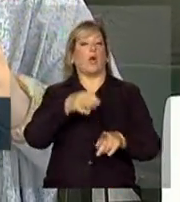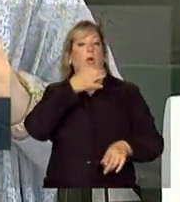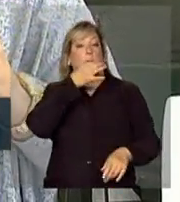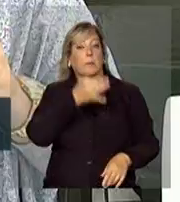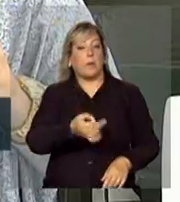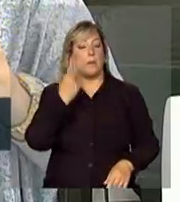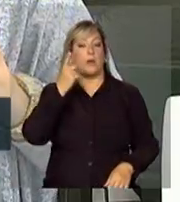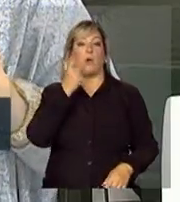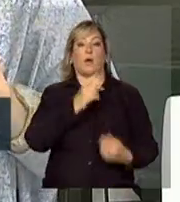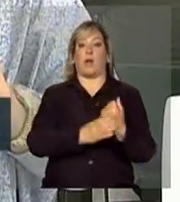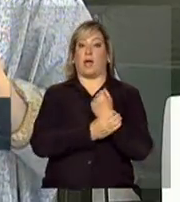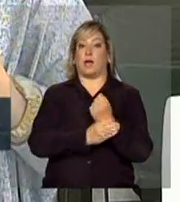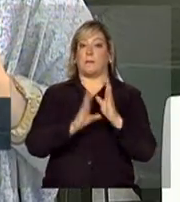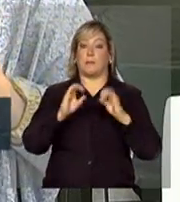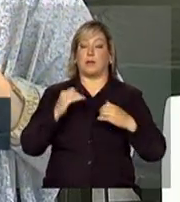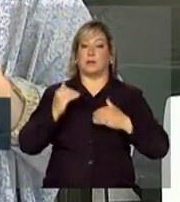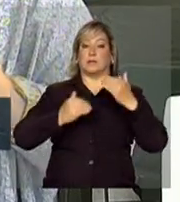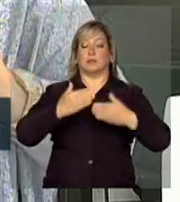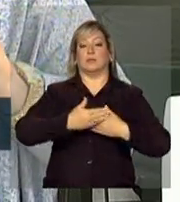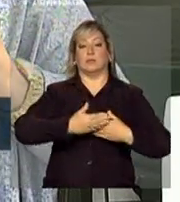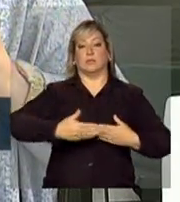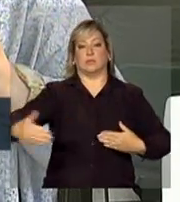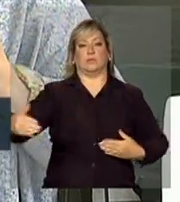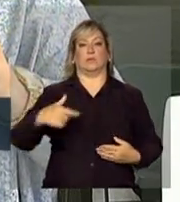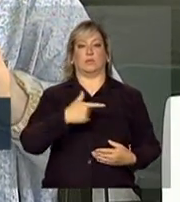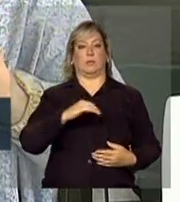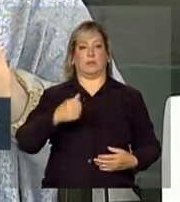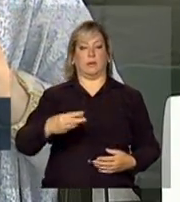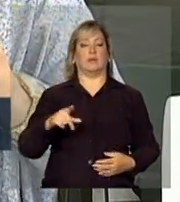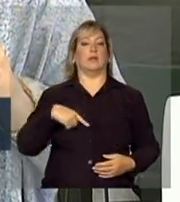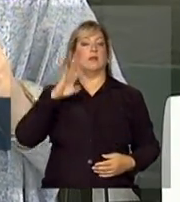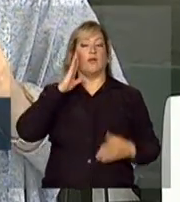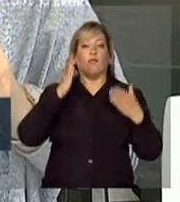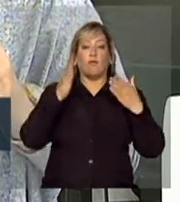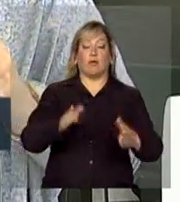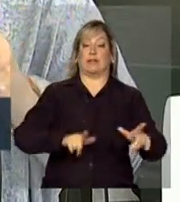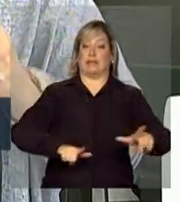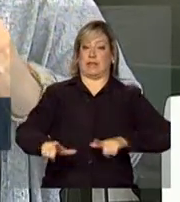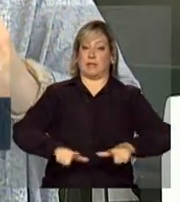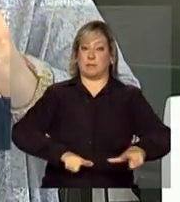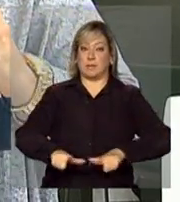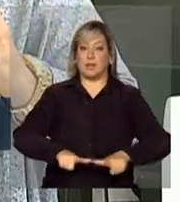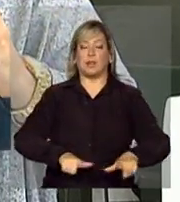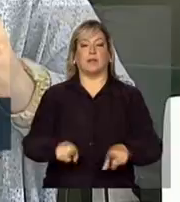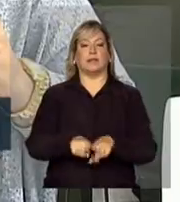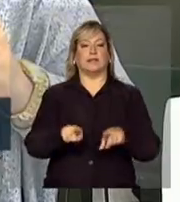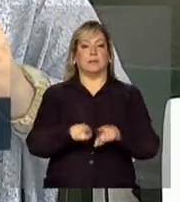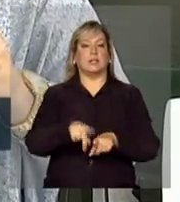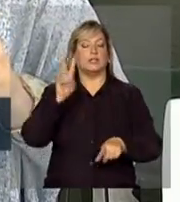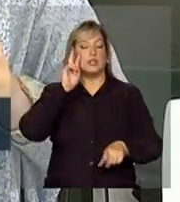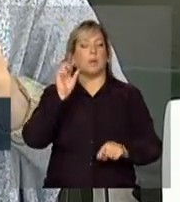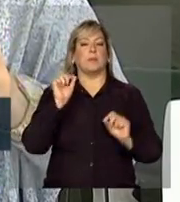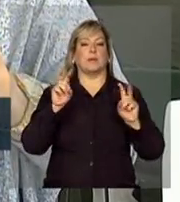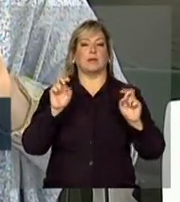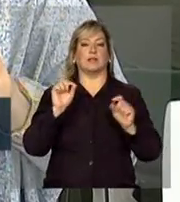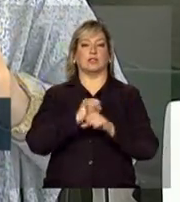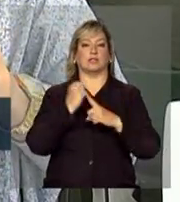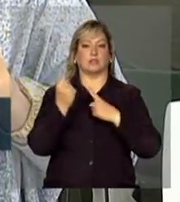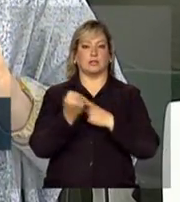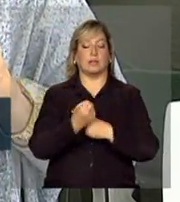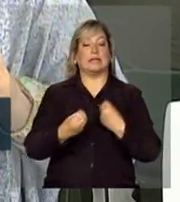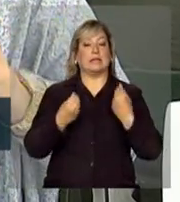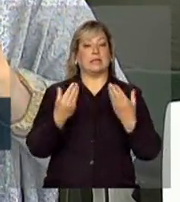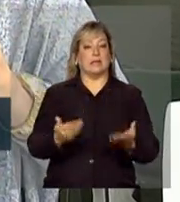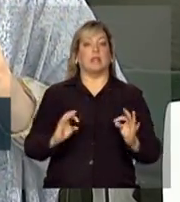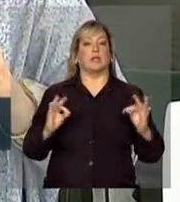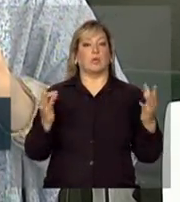para garantir o crescimento ao longo do ano, um crescimento com foco no trabalho, também na questão social, garantindo a